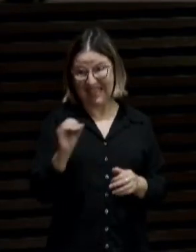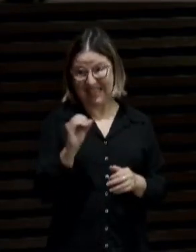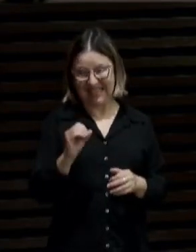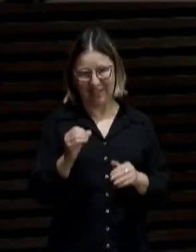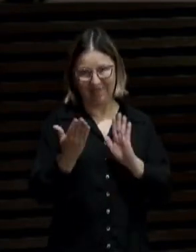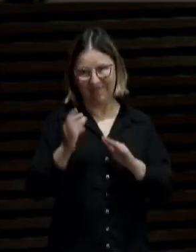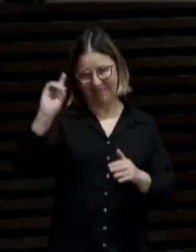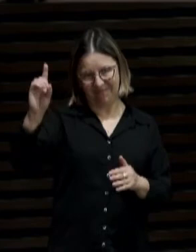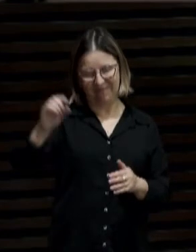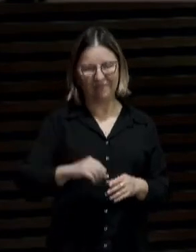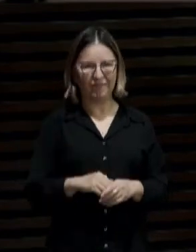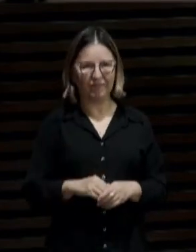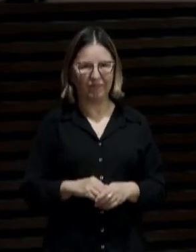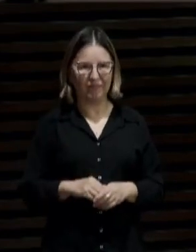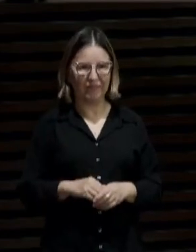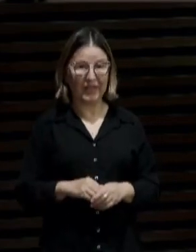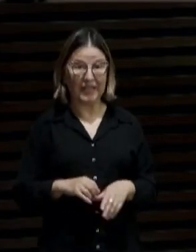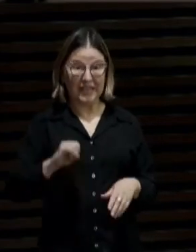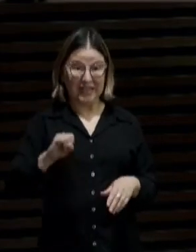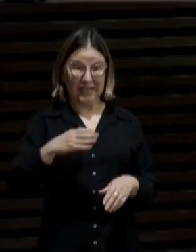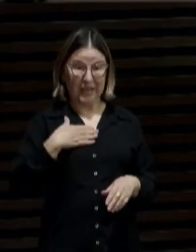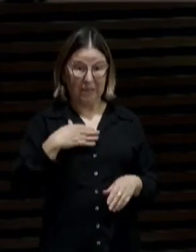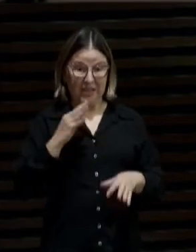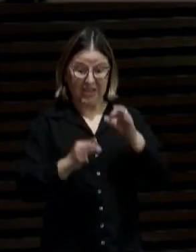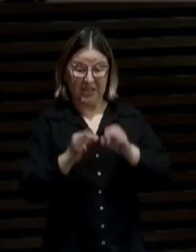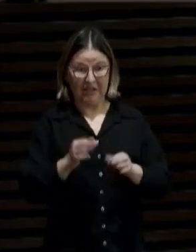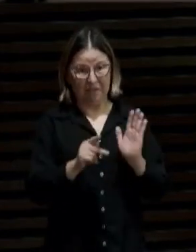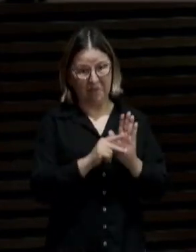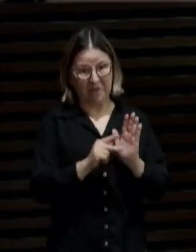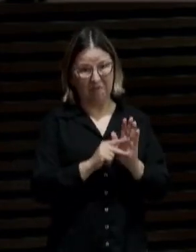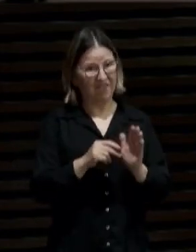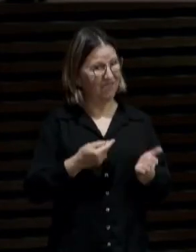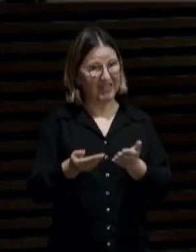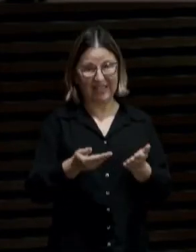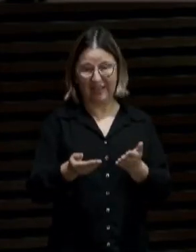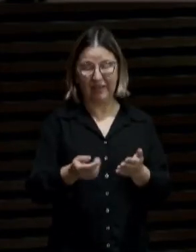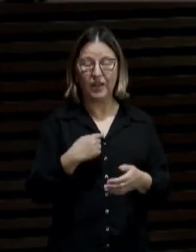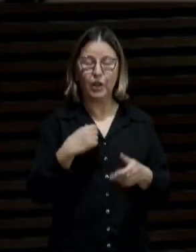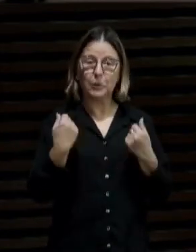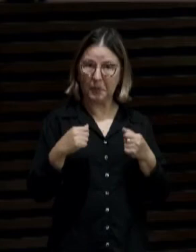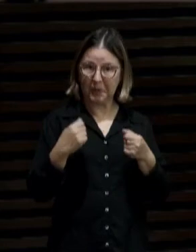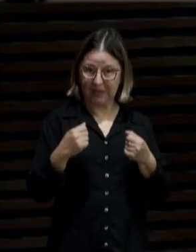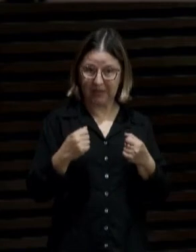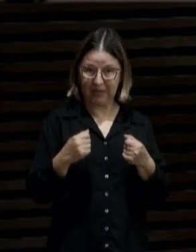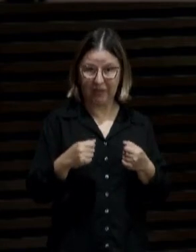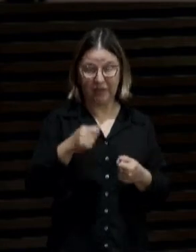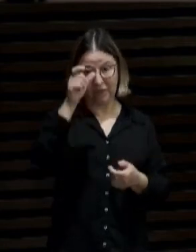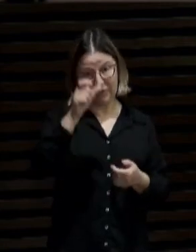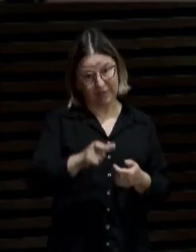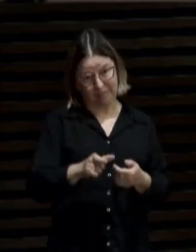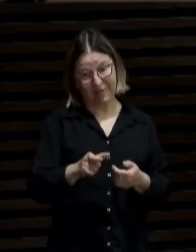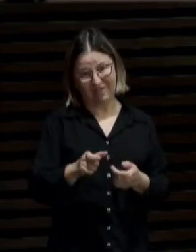E se o que a gente faz não serve, se a minha justiça não serve, eu preciso que alguém apresente a sua justiça perante Deus. E é isso que Jesus